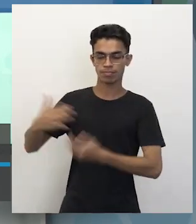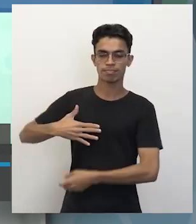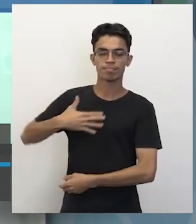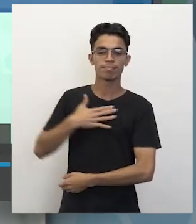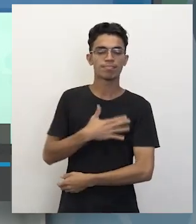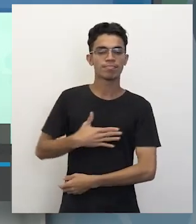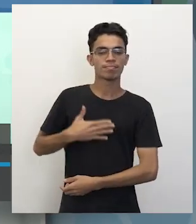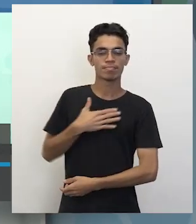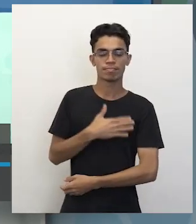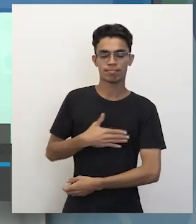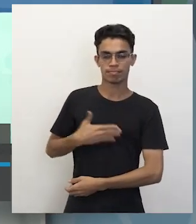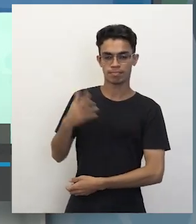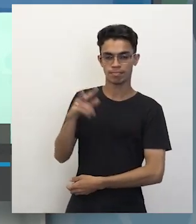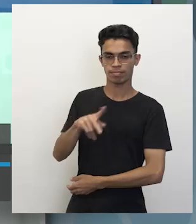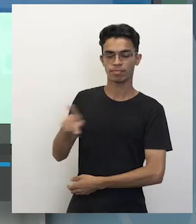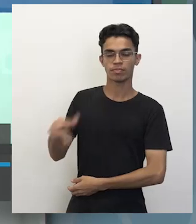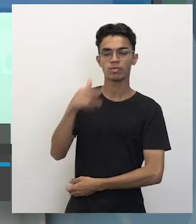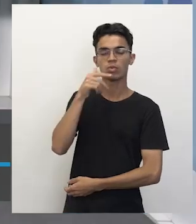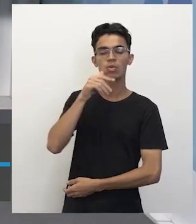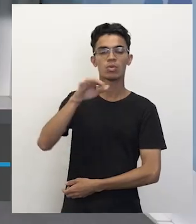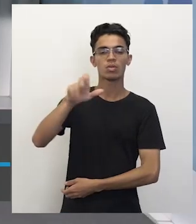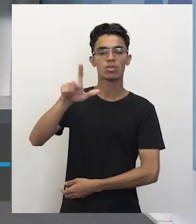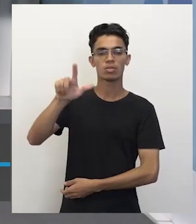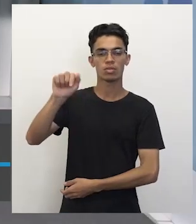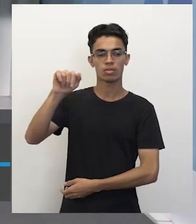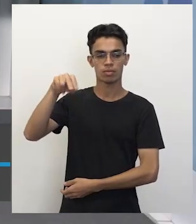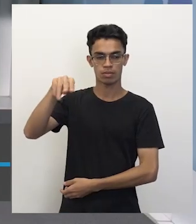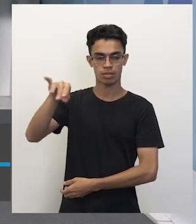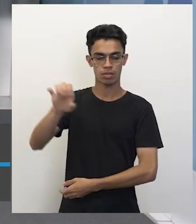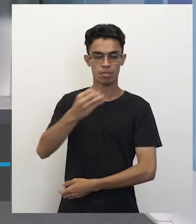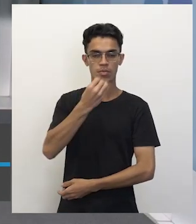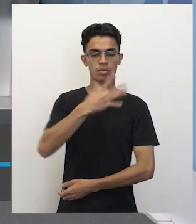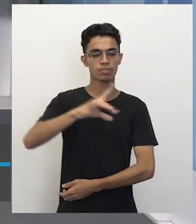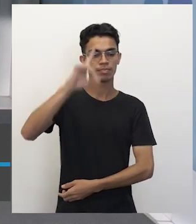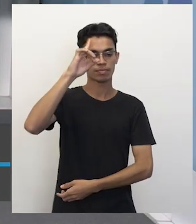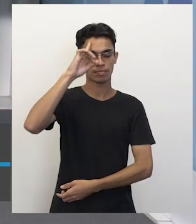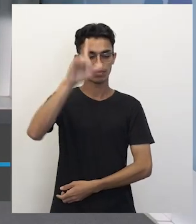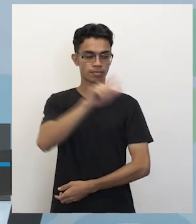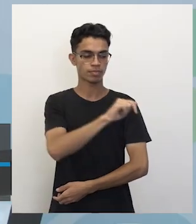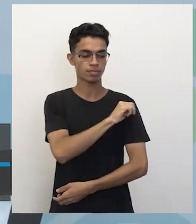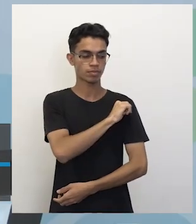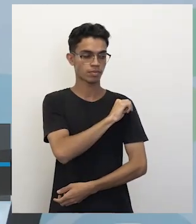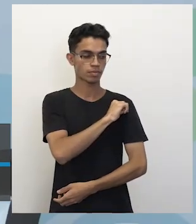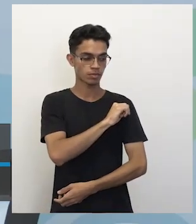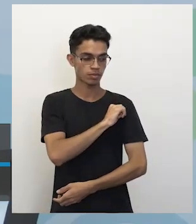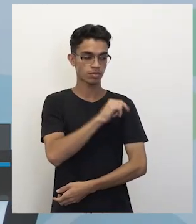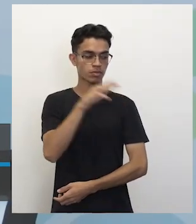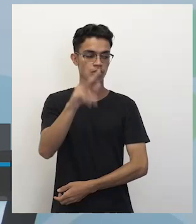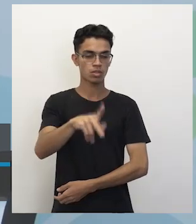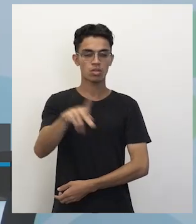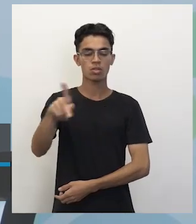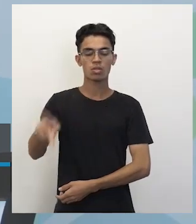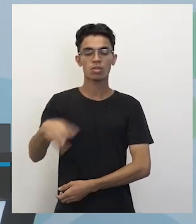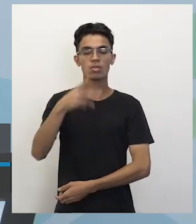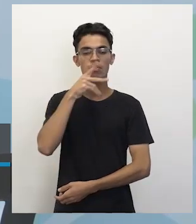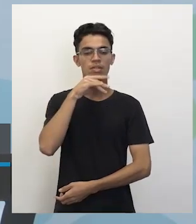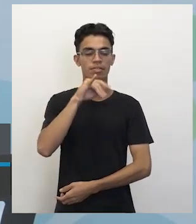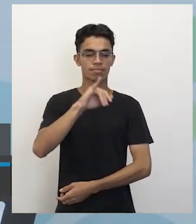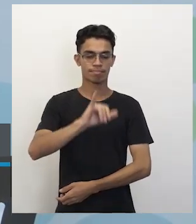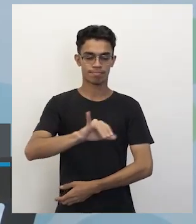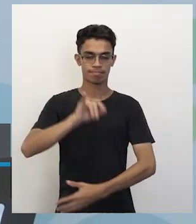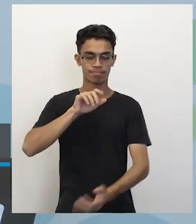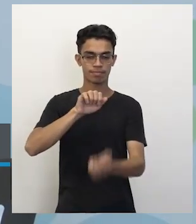de ter aqui a nossa querida professora Elaine. Bom dia, alunos, professores, pais que nos acompanham, tudo bem?